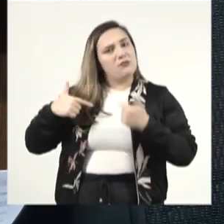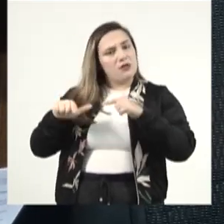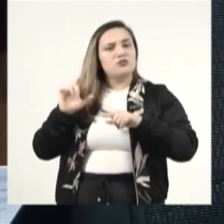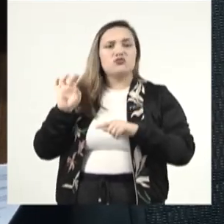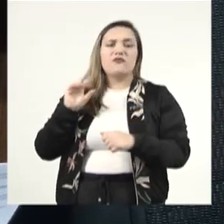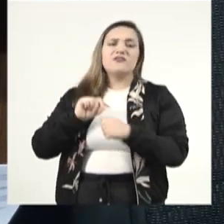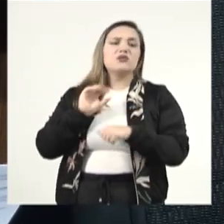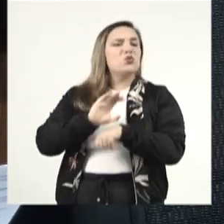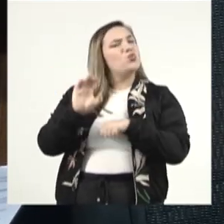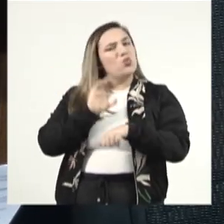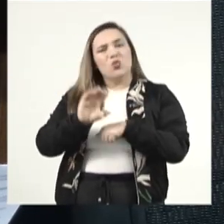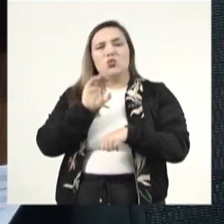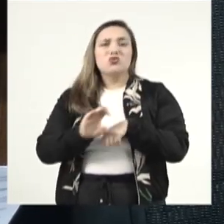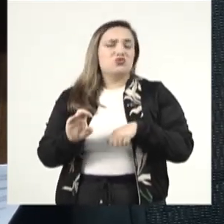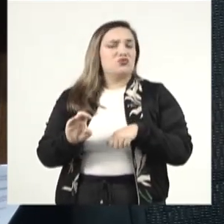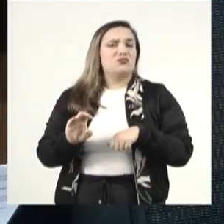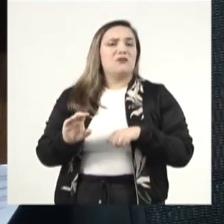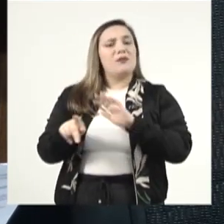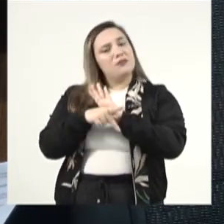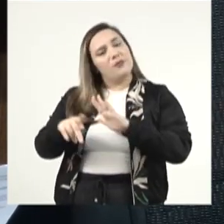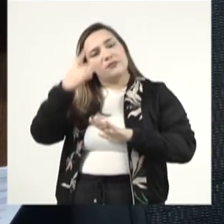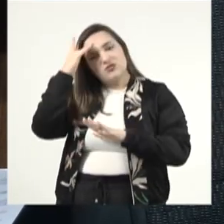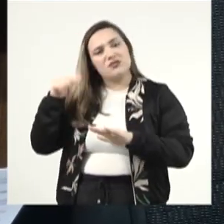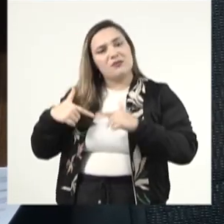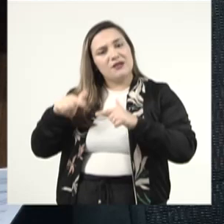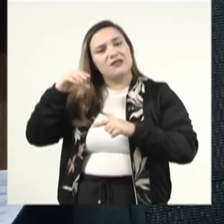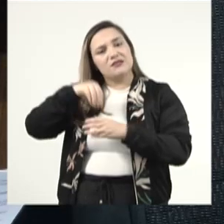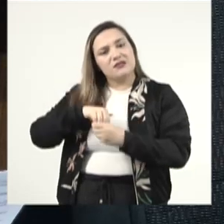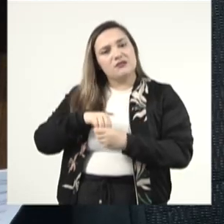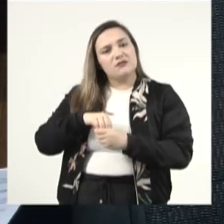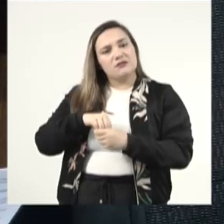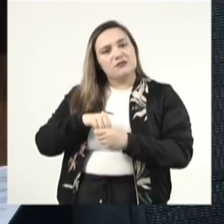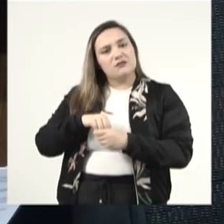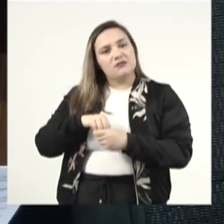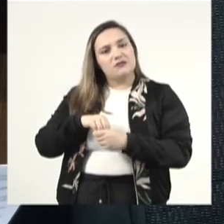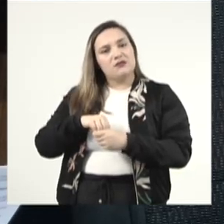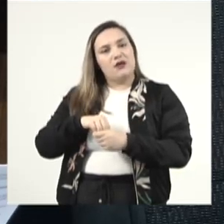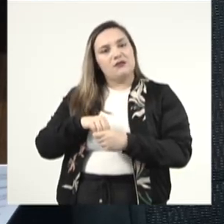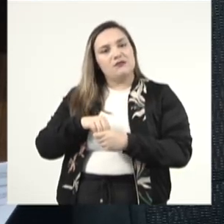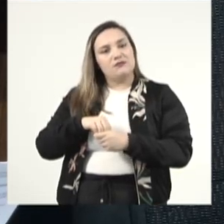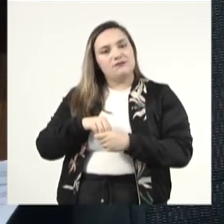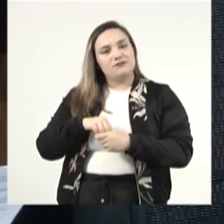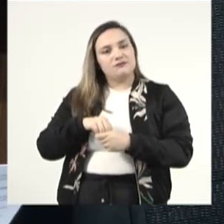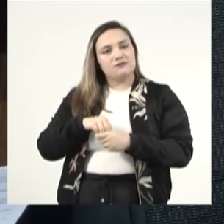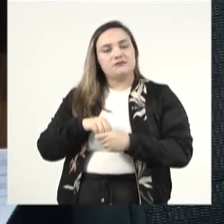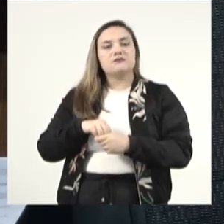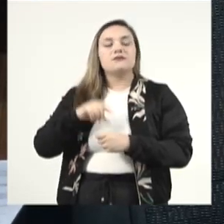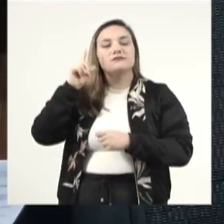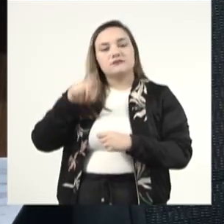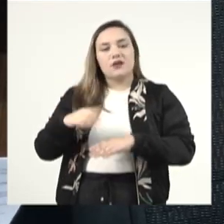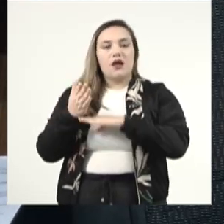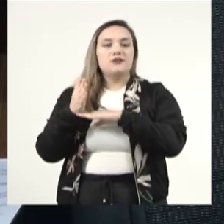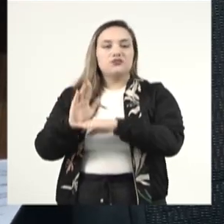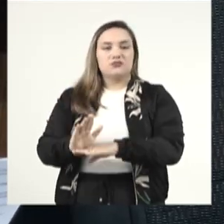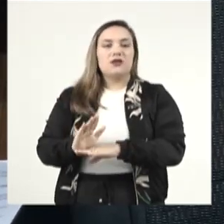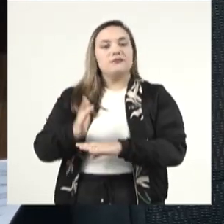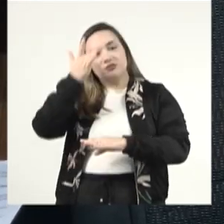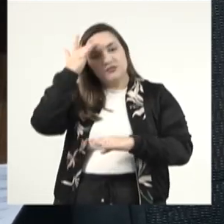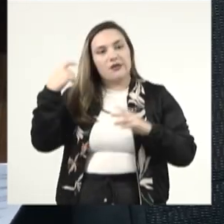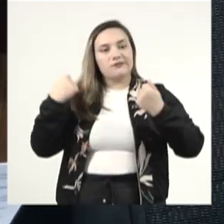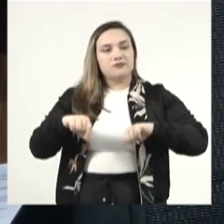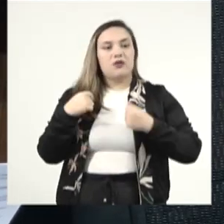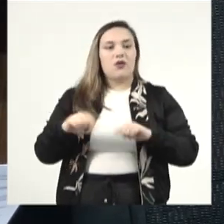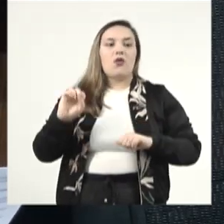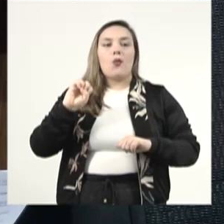capacitação adequada de seus colaboradores já existentes para que estes possam oferecer o auxílio necessário às pessoas com deficiência